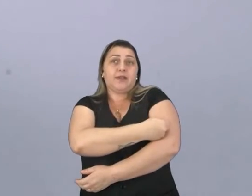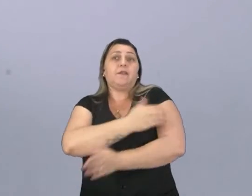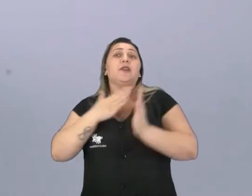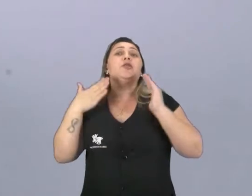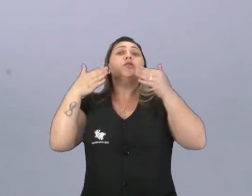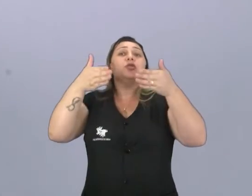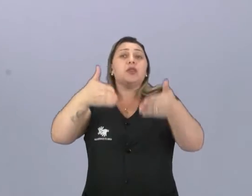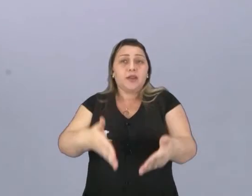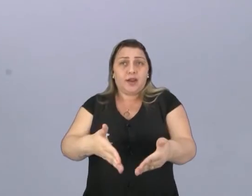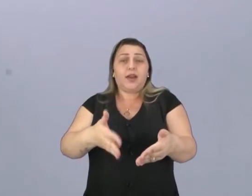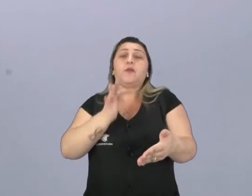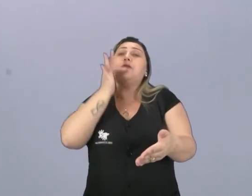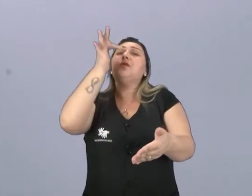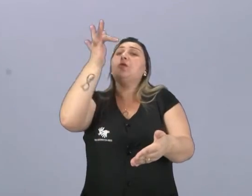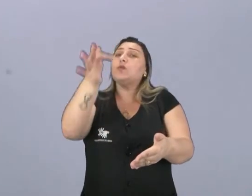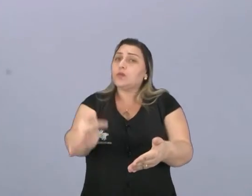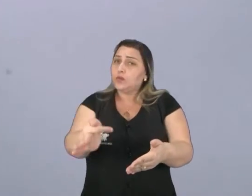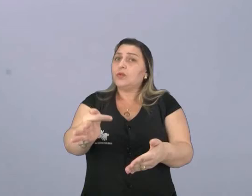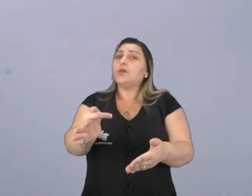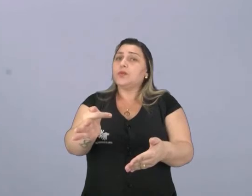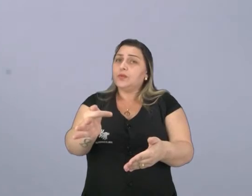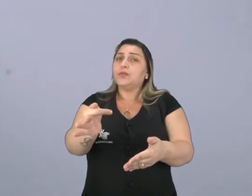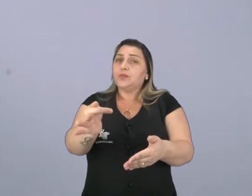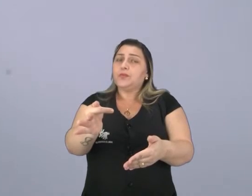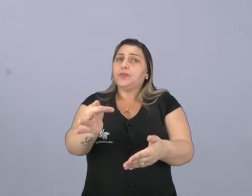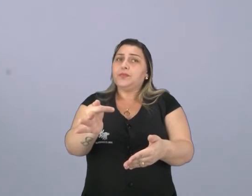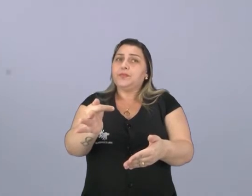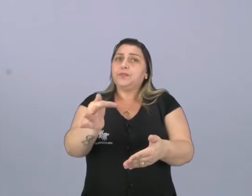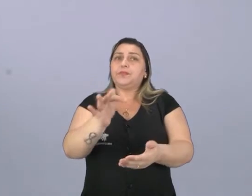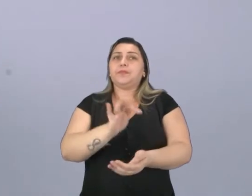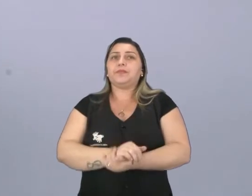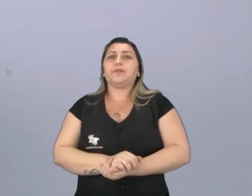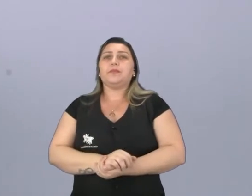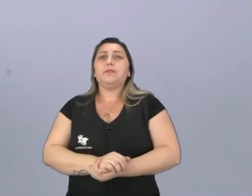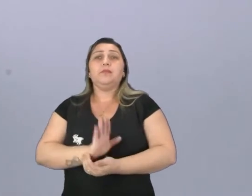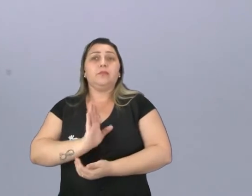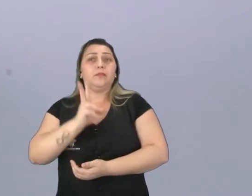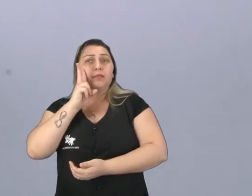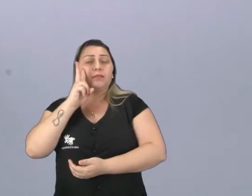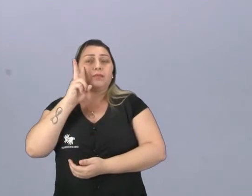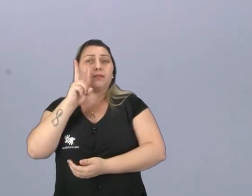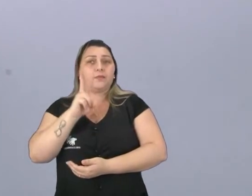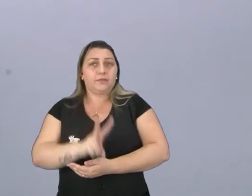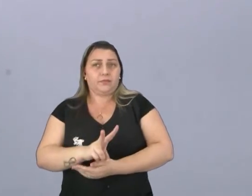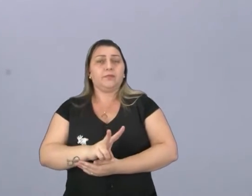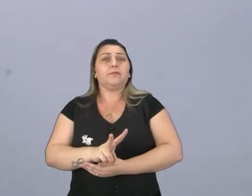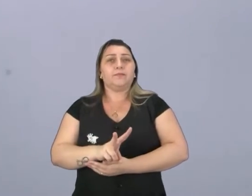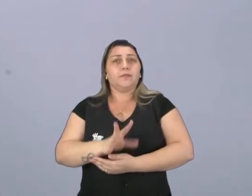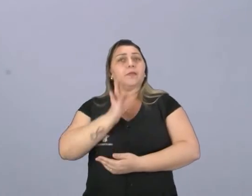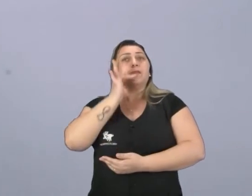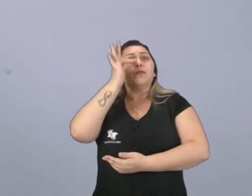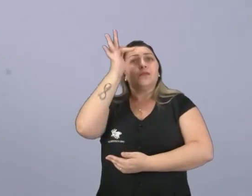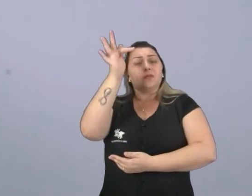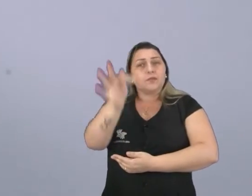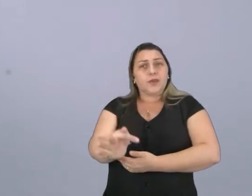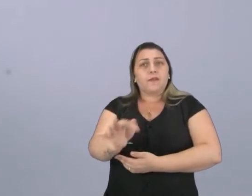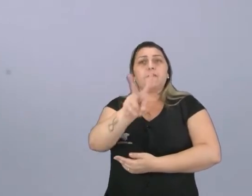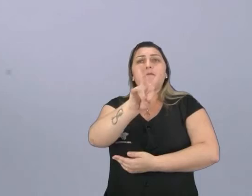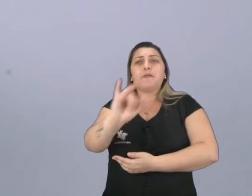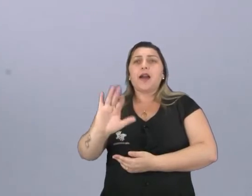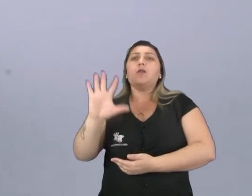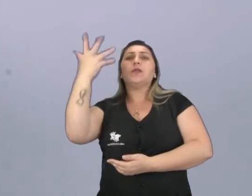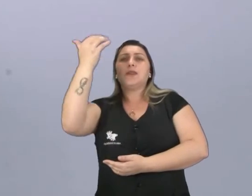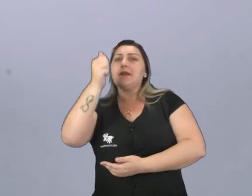chegará. Chegará. Pelo sentido do texto, você já observa que indica uma ação futura, uma ação que